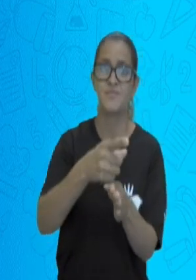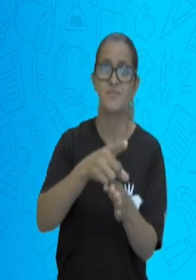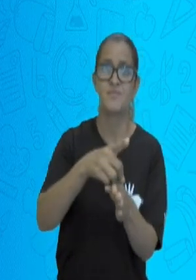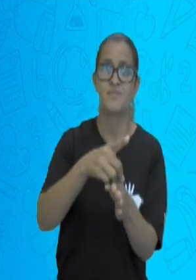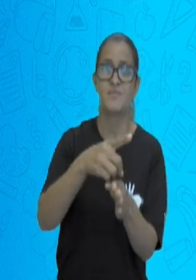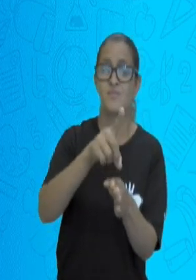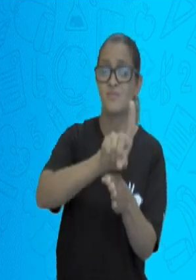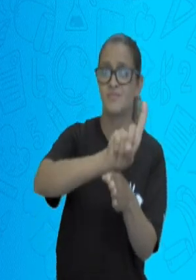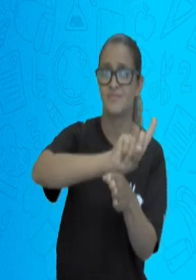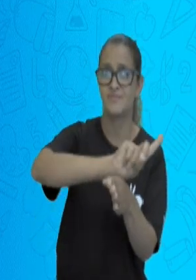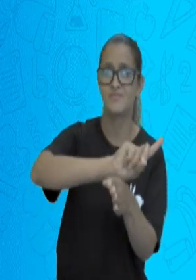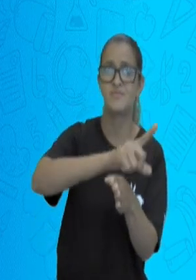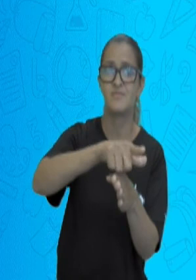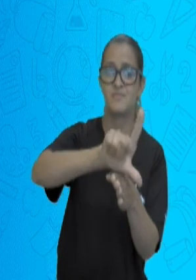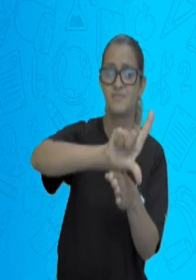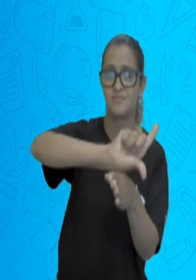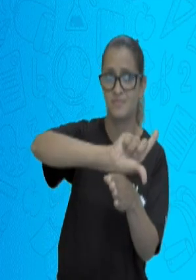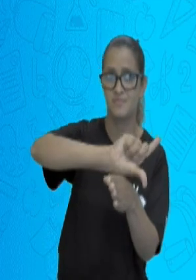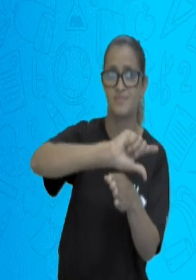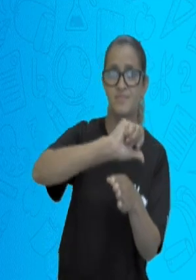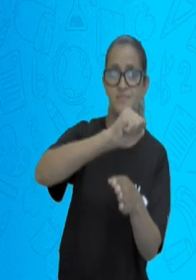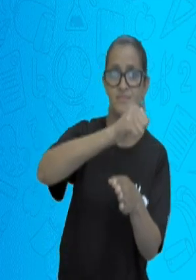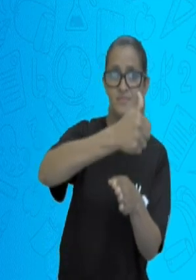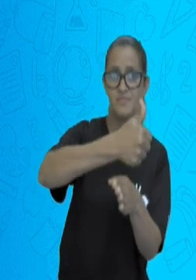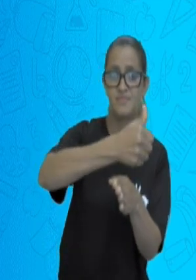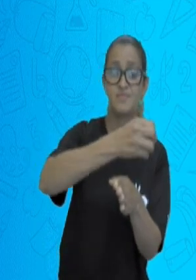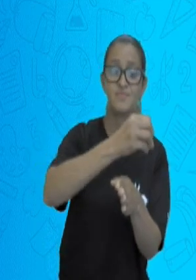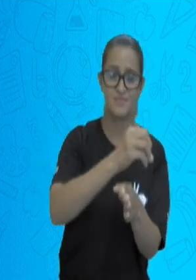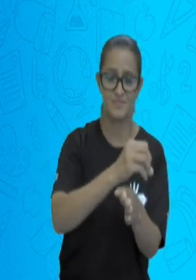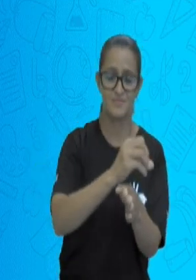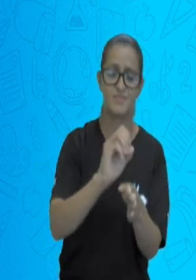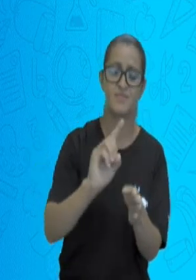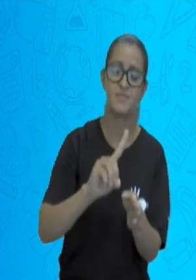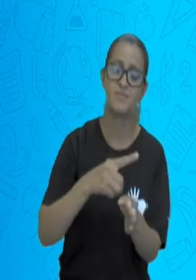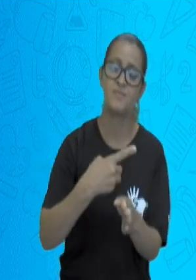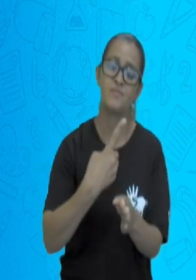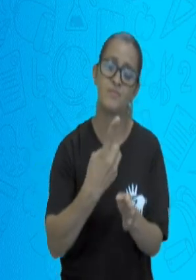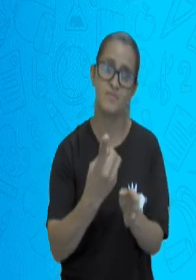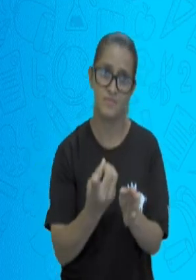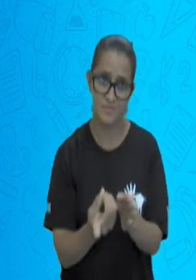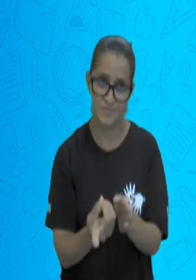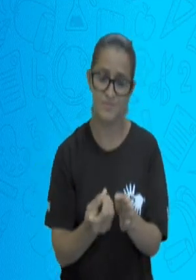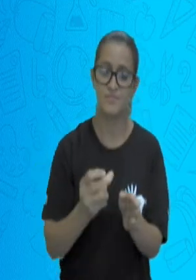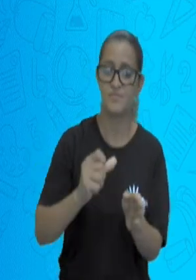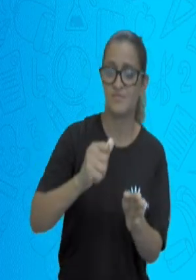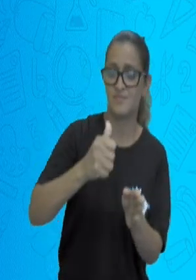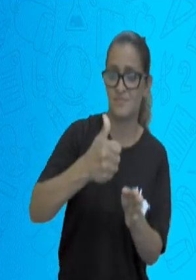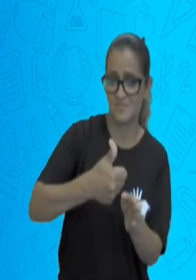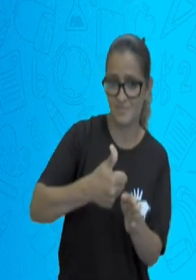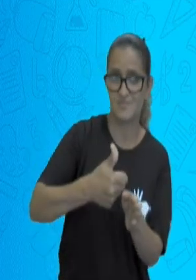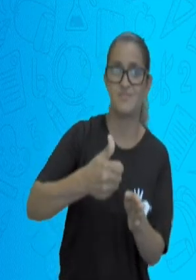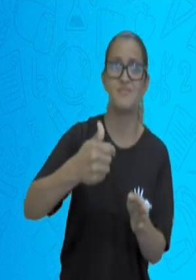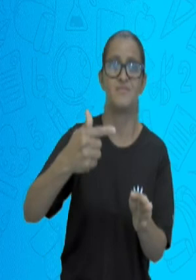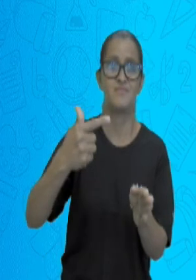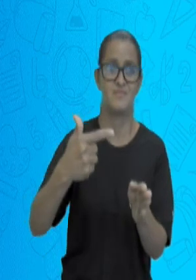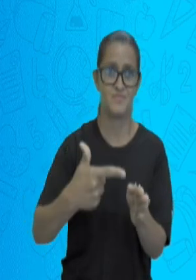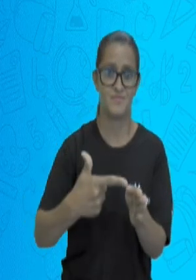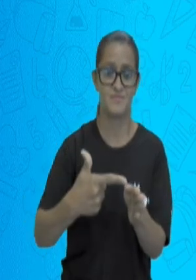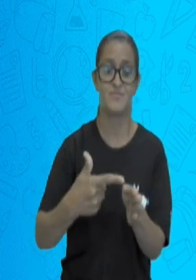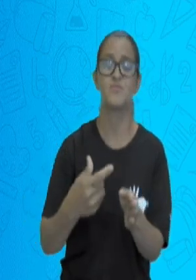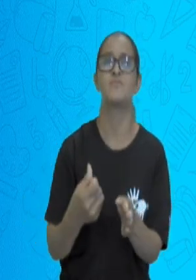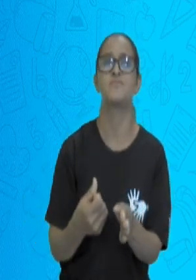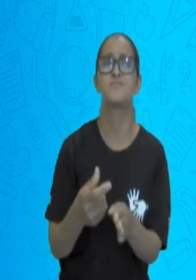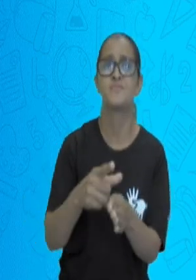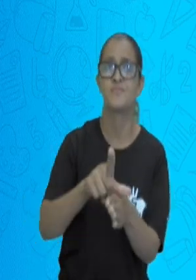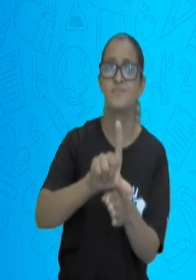2. O antecessor de 11 é o 10. E o sucessor de 11 é o